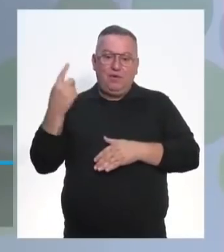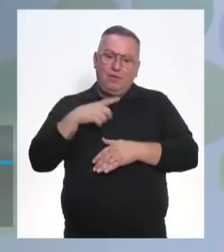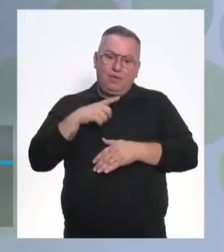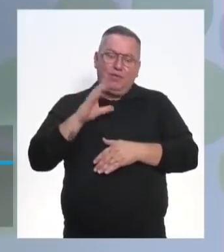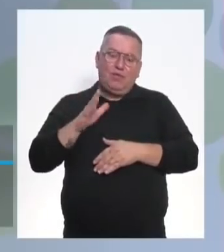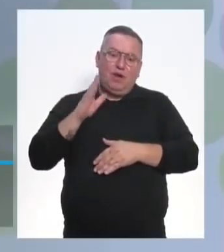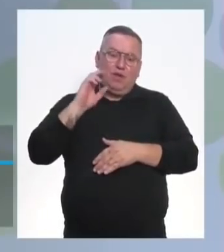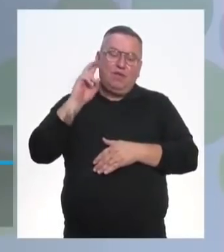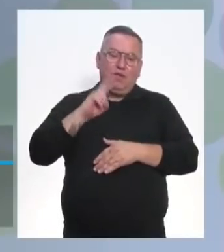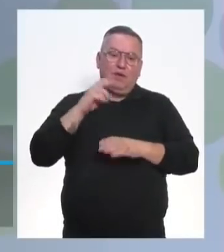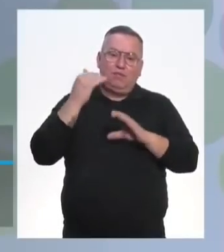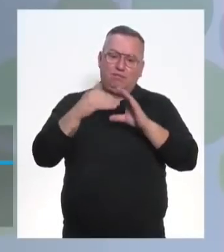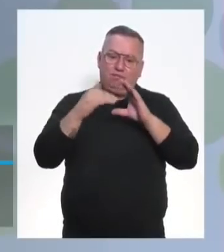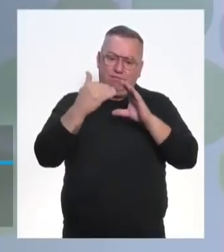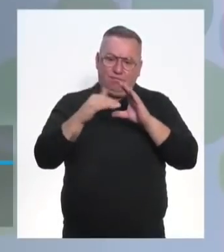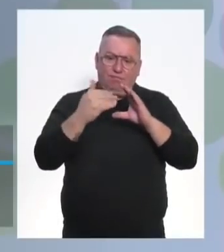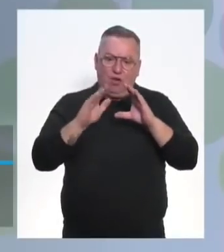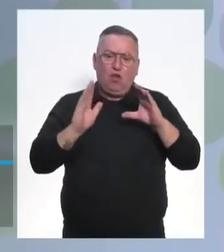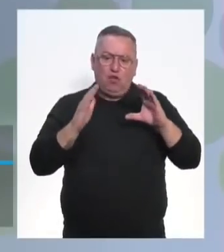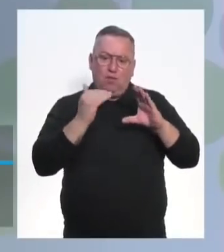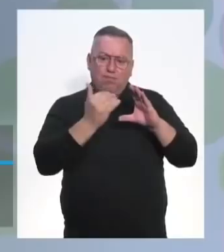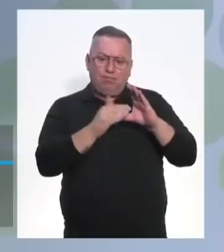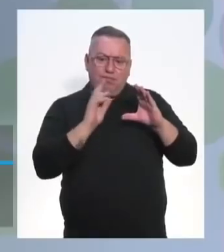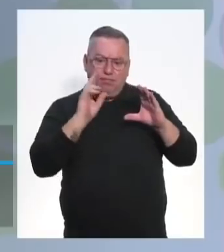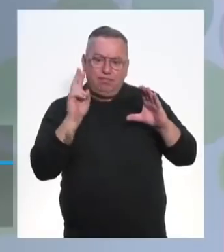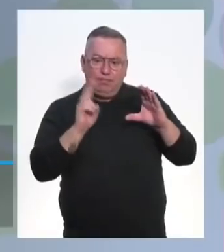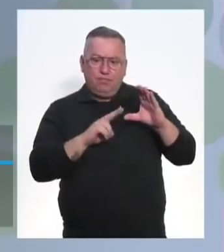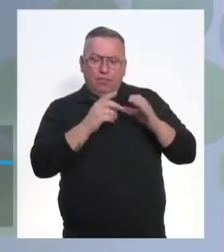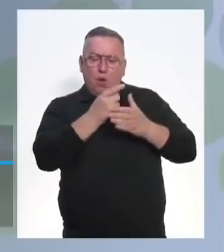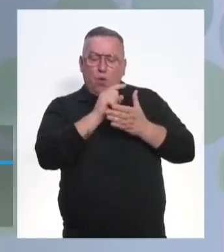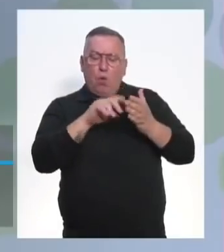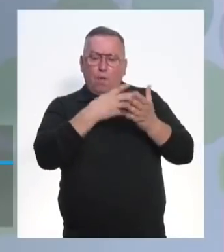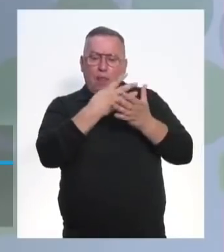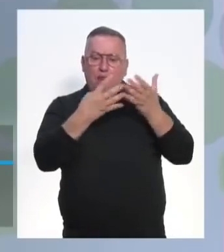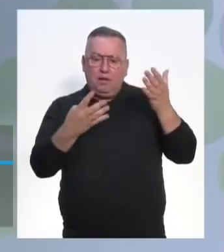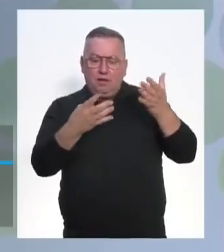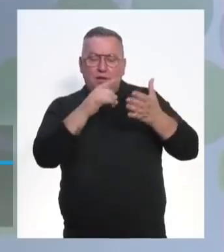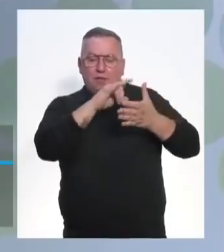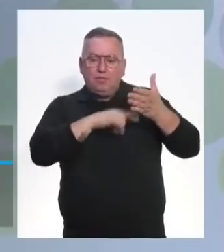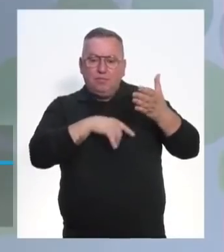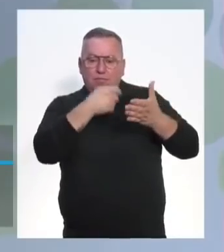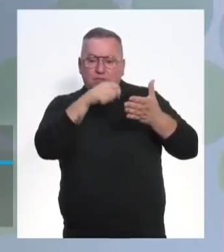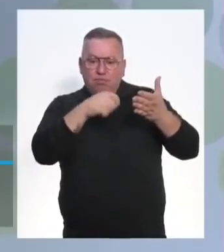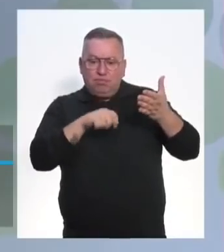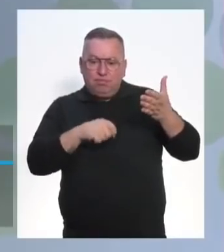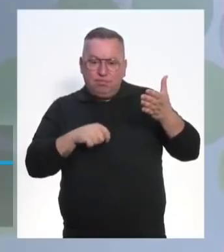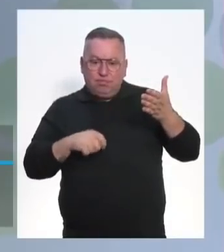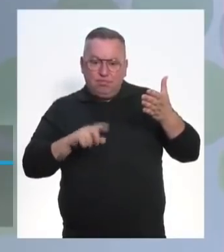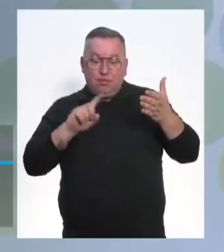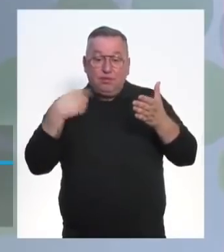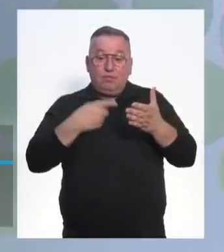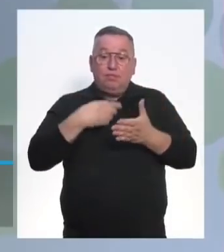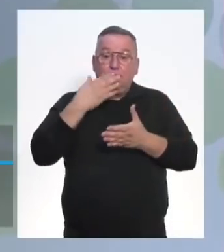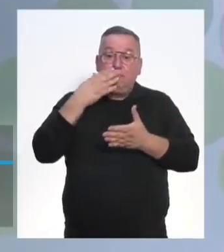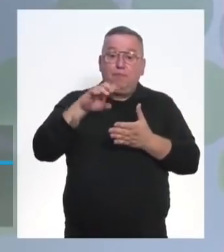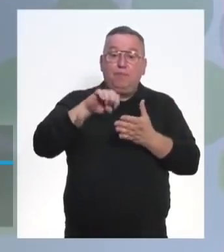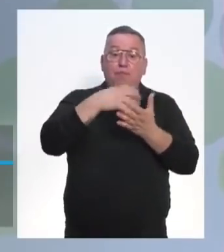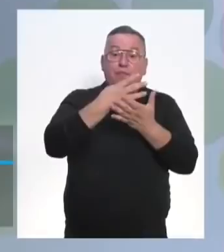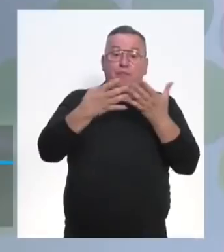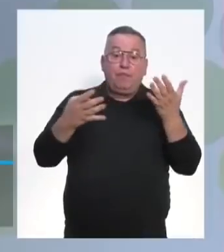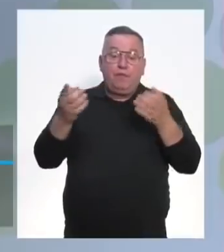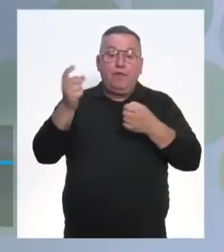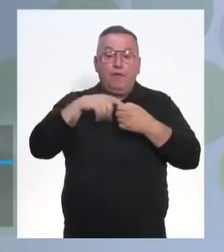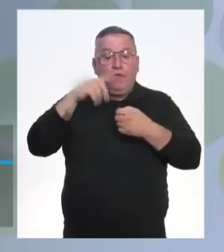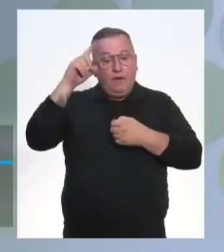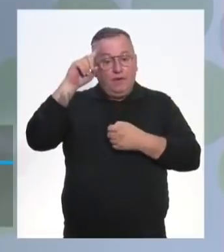já receberam um e-mail, né? Vocês receberam um e-mail com a planilha para ser preenchida. O que nós solicitamos é essa planilha, né? Devolvida até